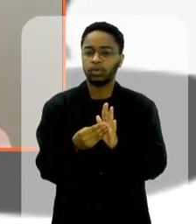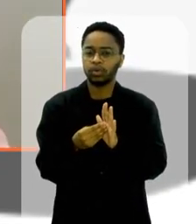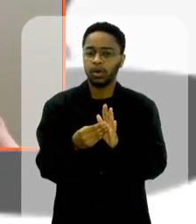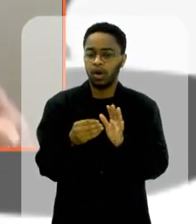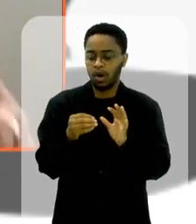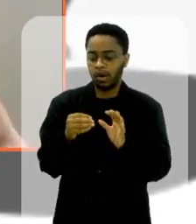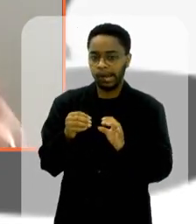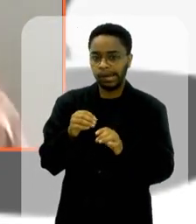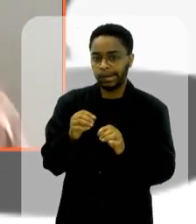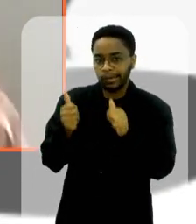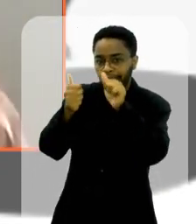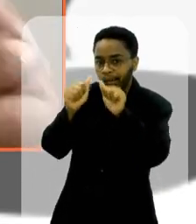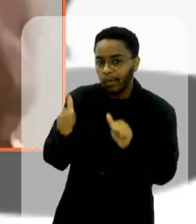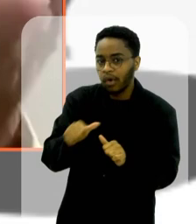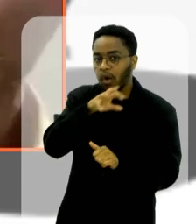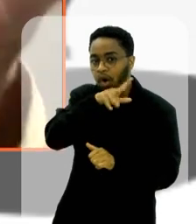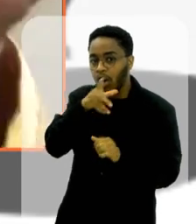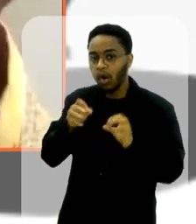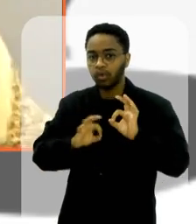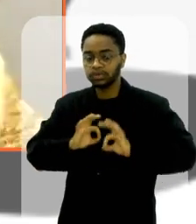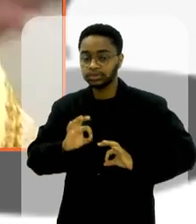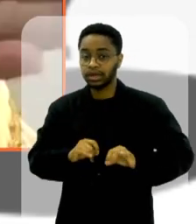construída essa onça, lá